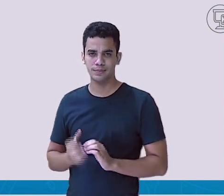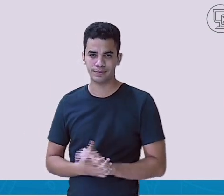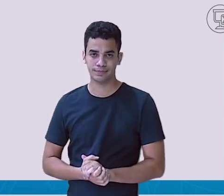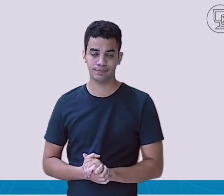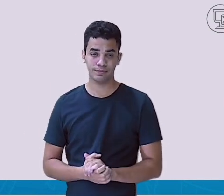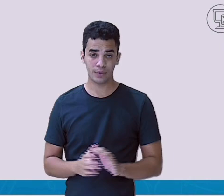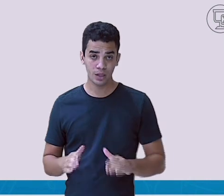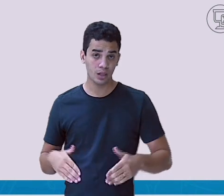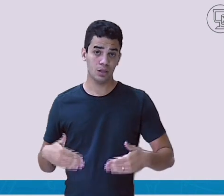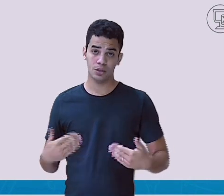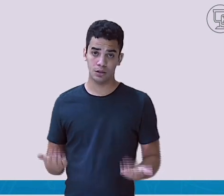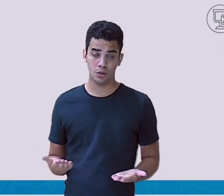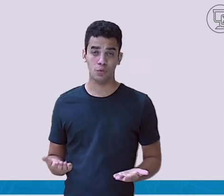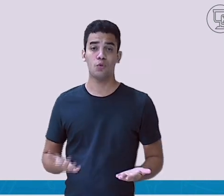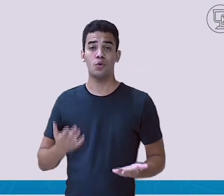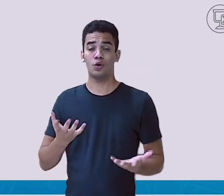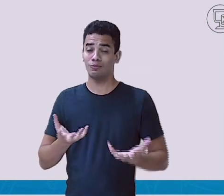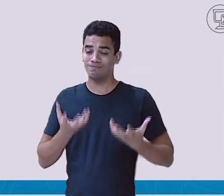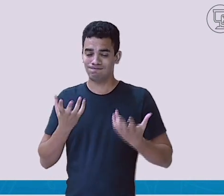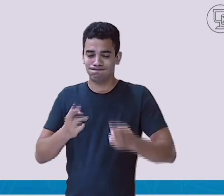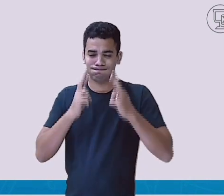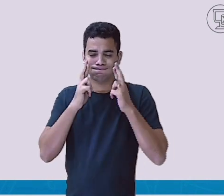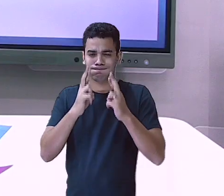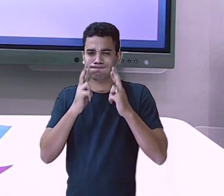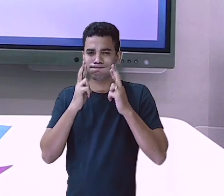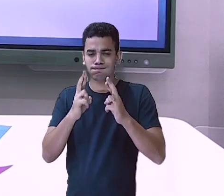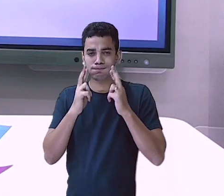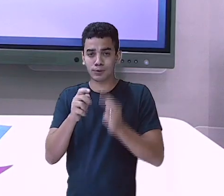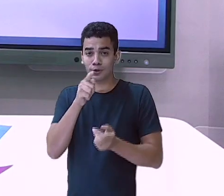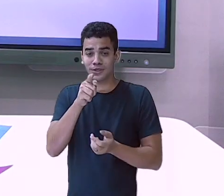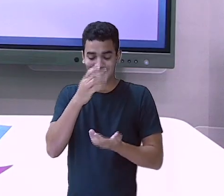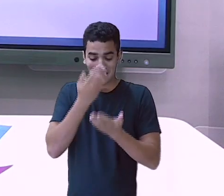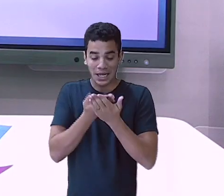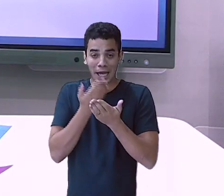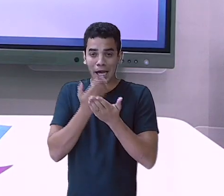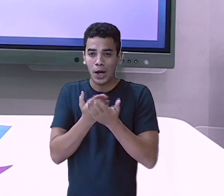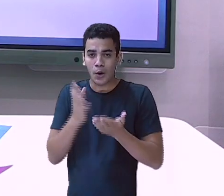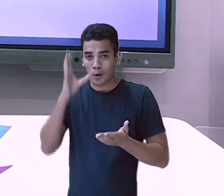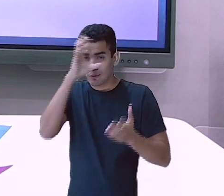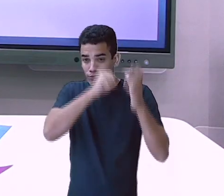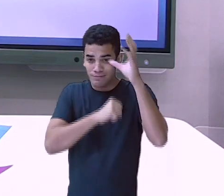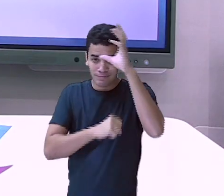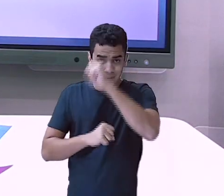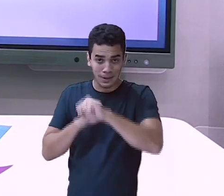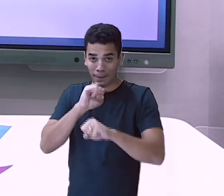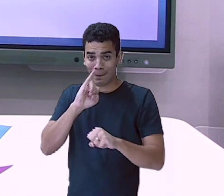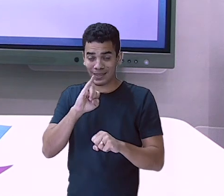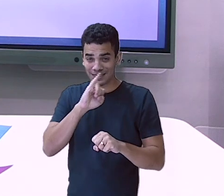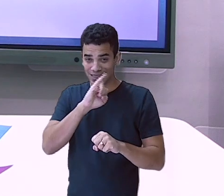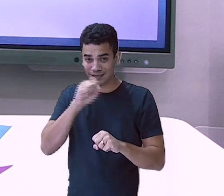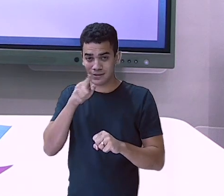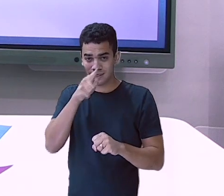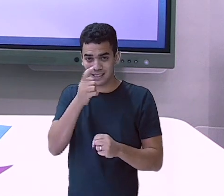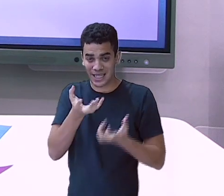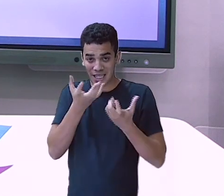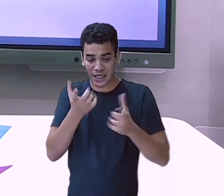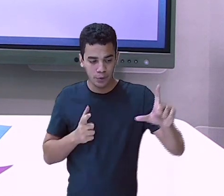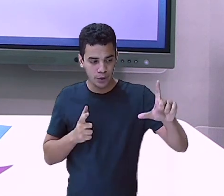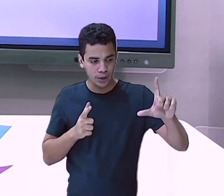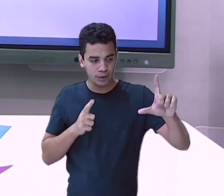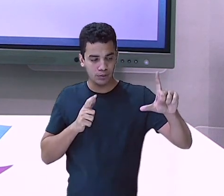Eu espero que você tenha gostado. Nós vamos ficar por aqui. E para acessar a plataforma